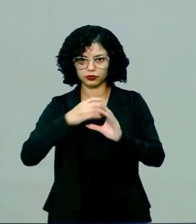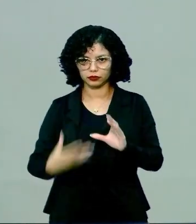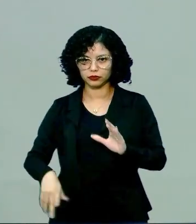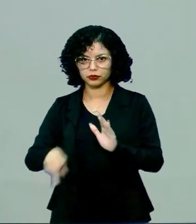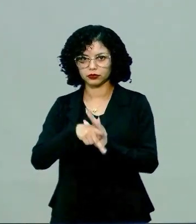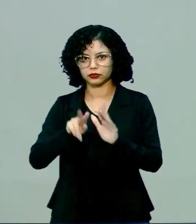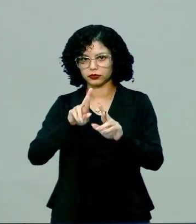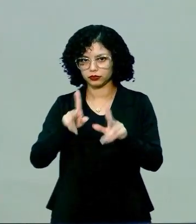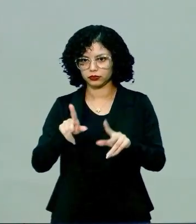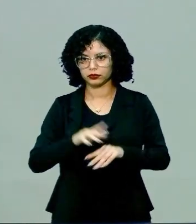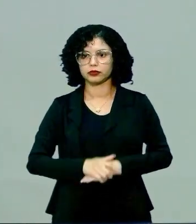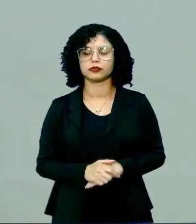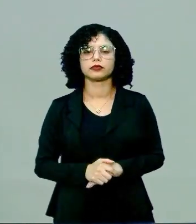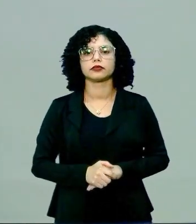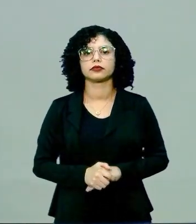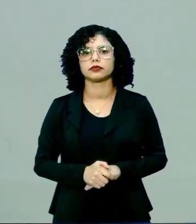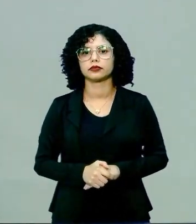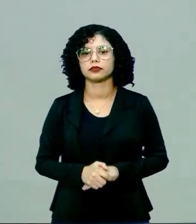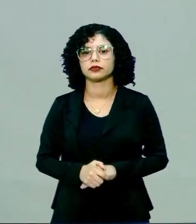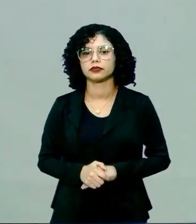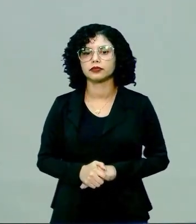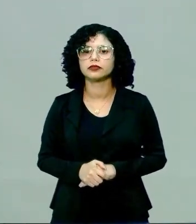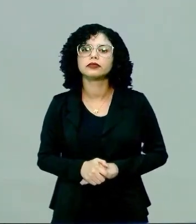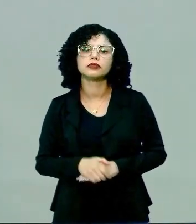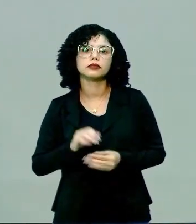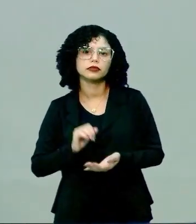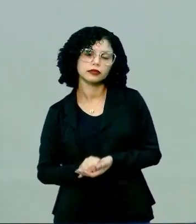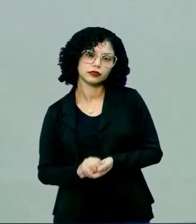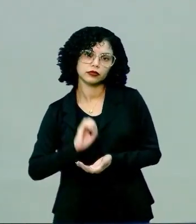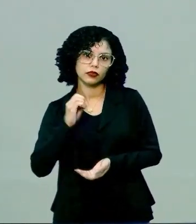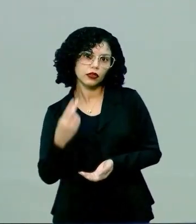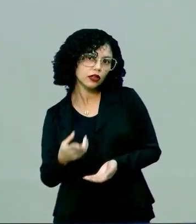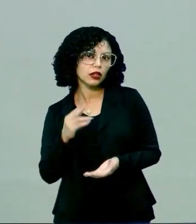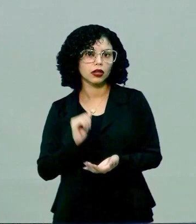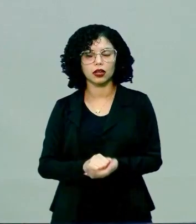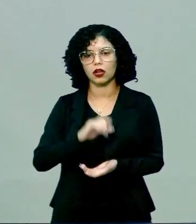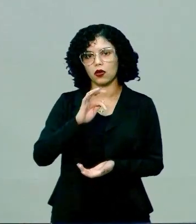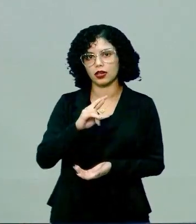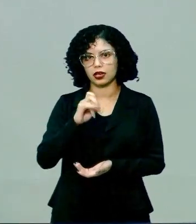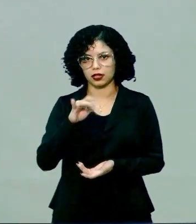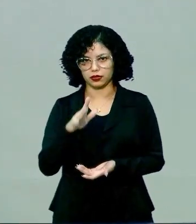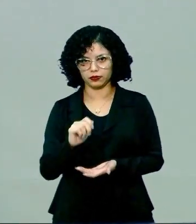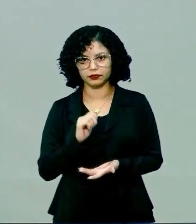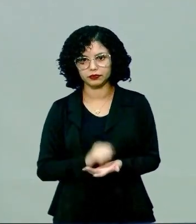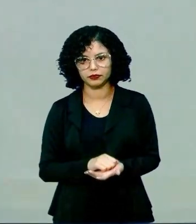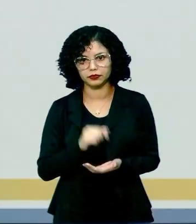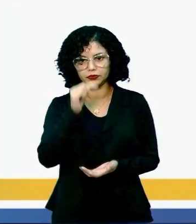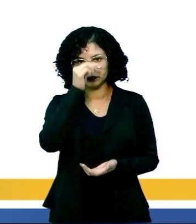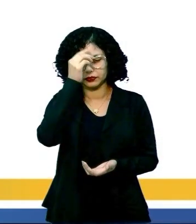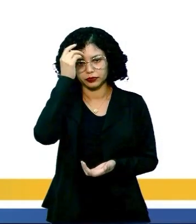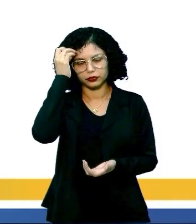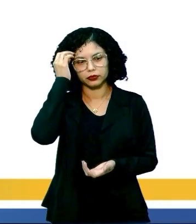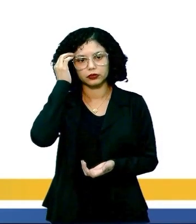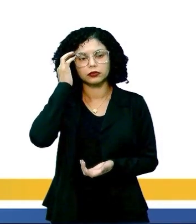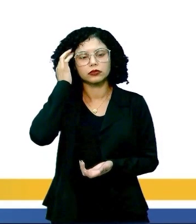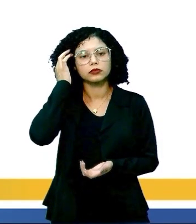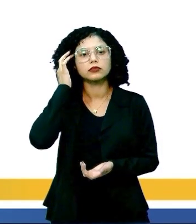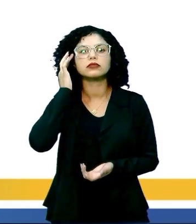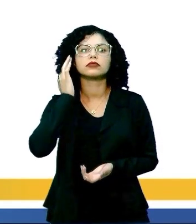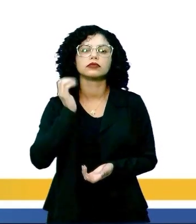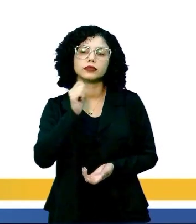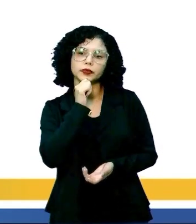características distintas, como a República do Café com Leite ou República Oligárquica. Bom, ainda